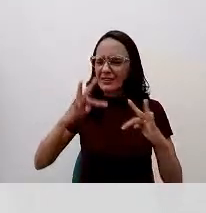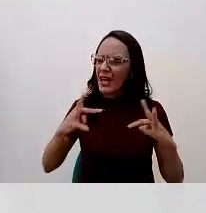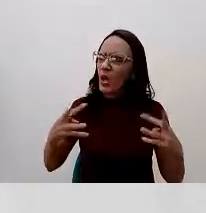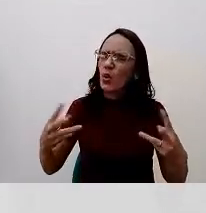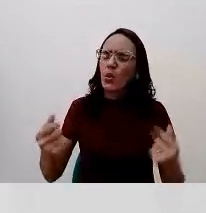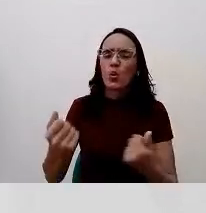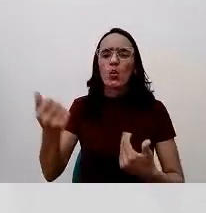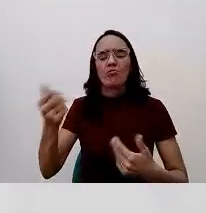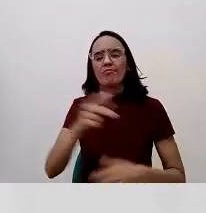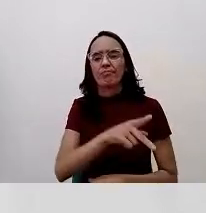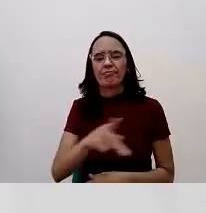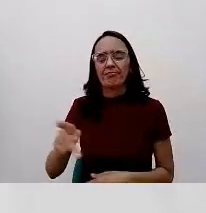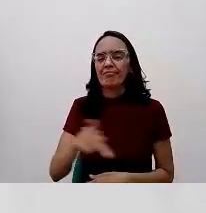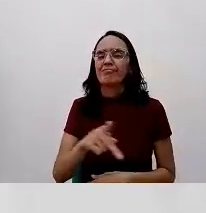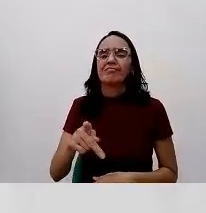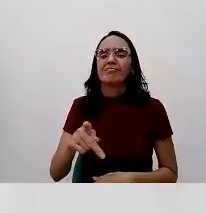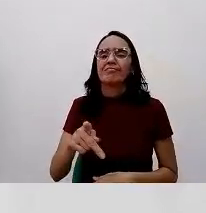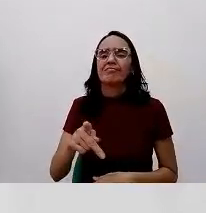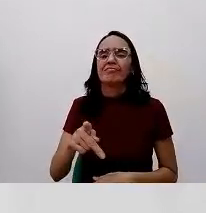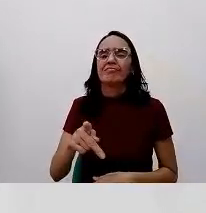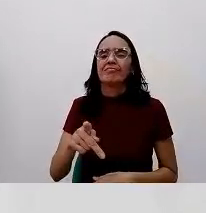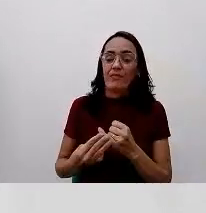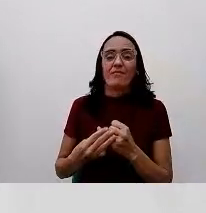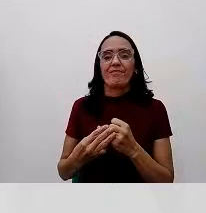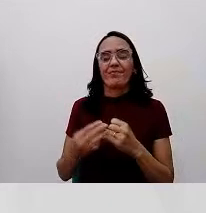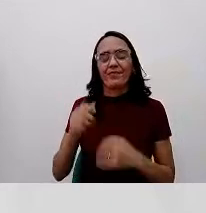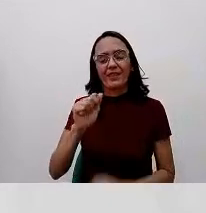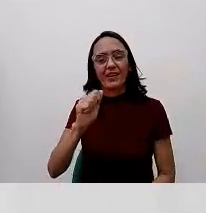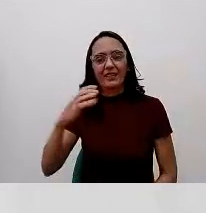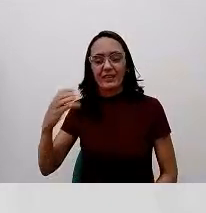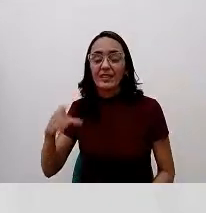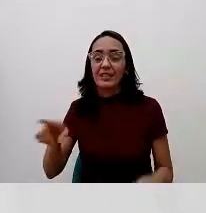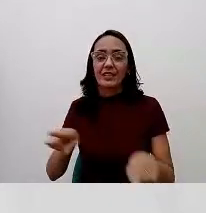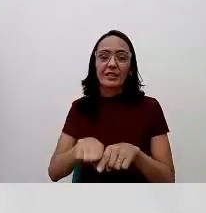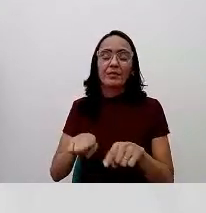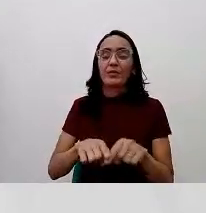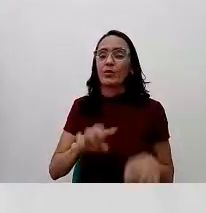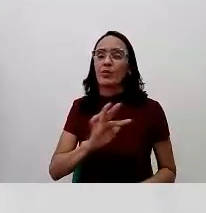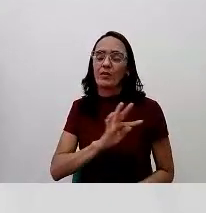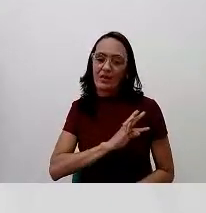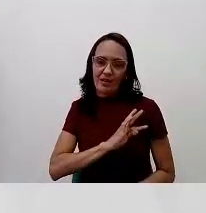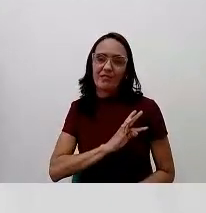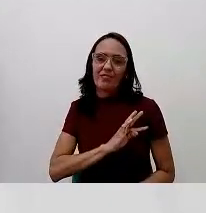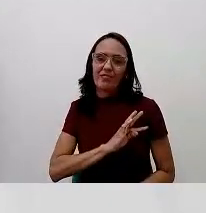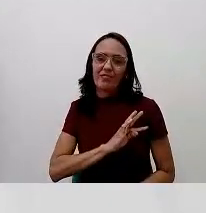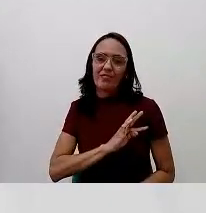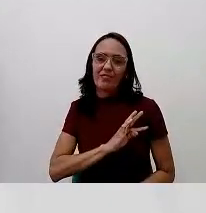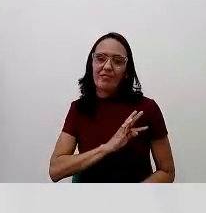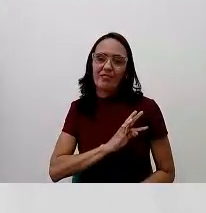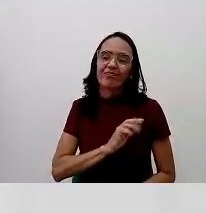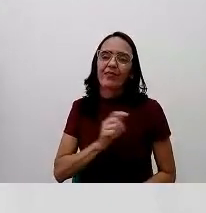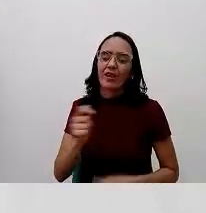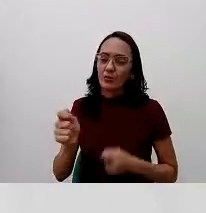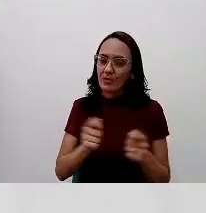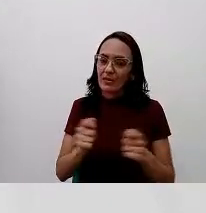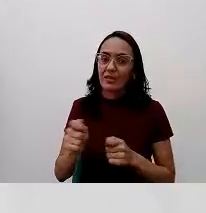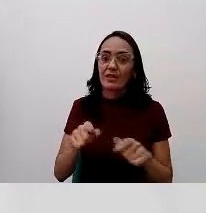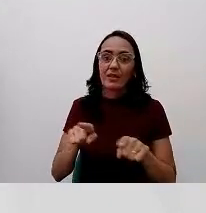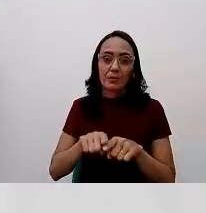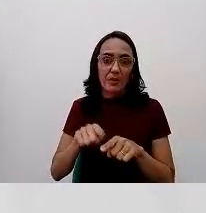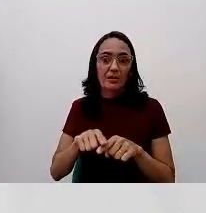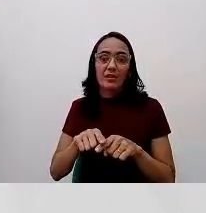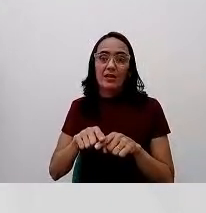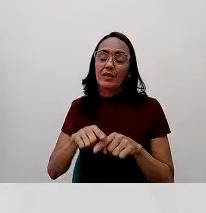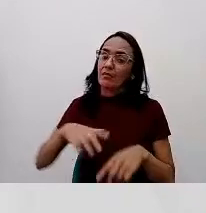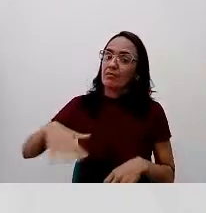e a todos os técnicos administrativos, né, passando pelo setor pedagógico, pelo nosso setor de tecnologia da informação, que nós